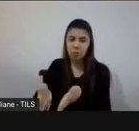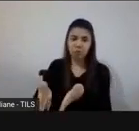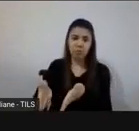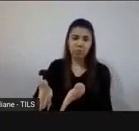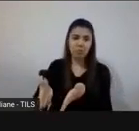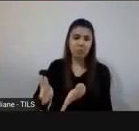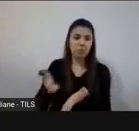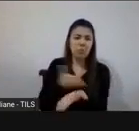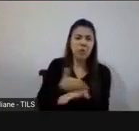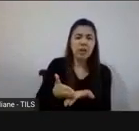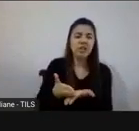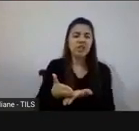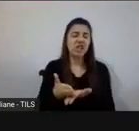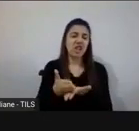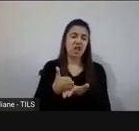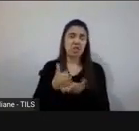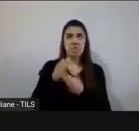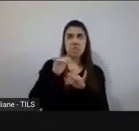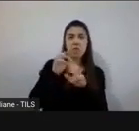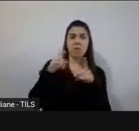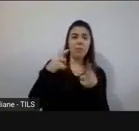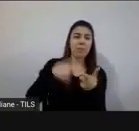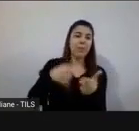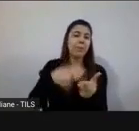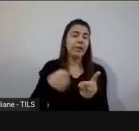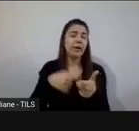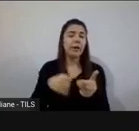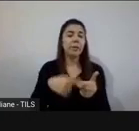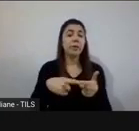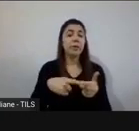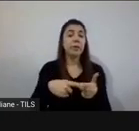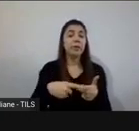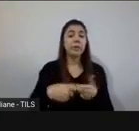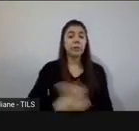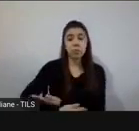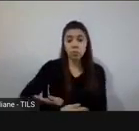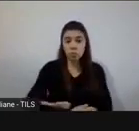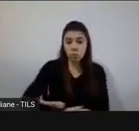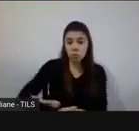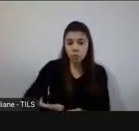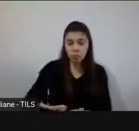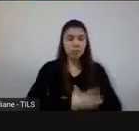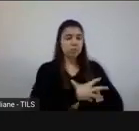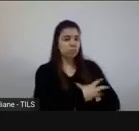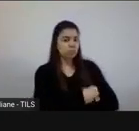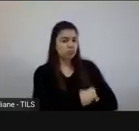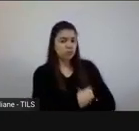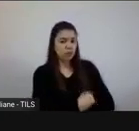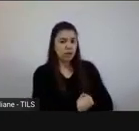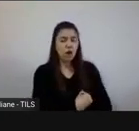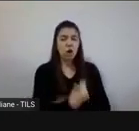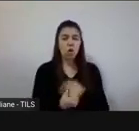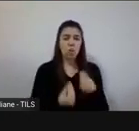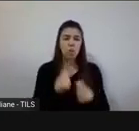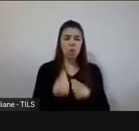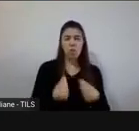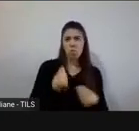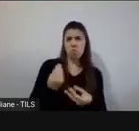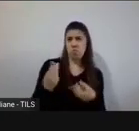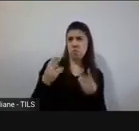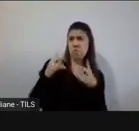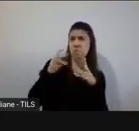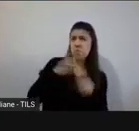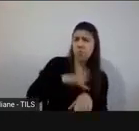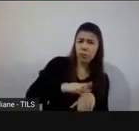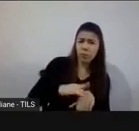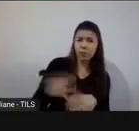quando não deveria ser, né? A amamentação acaba sendo vista com um olhar sexualizado quando não é.